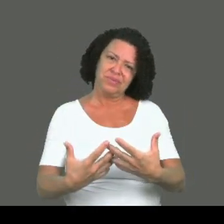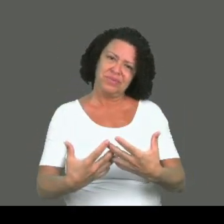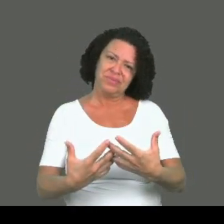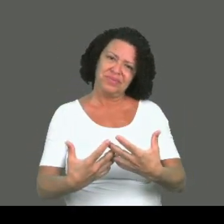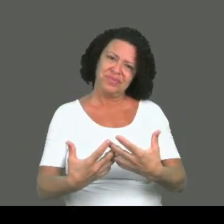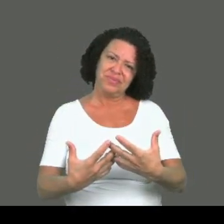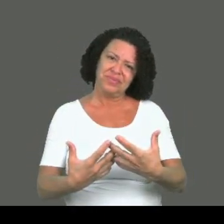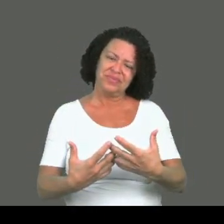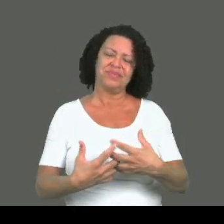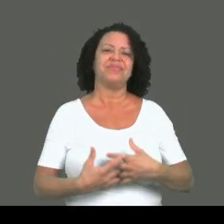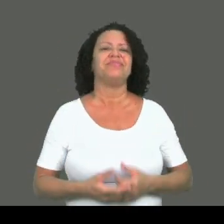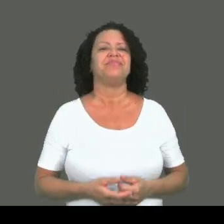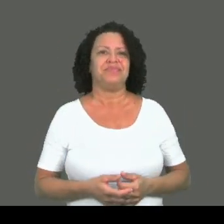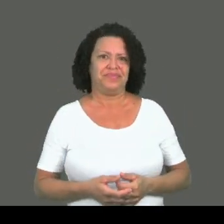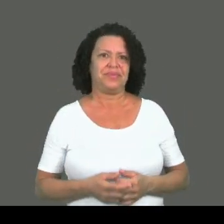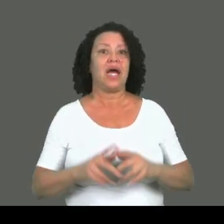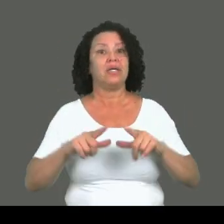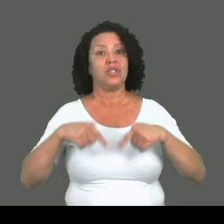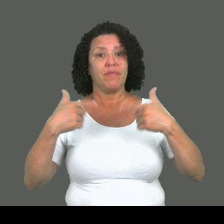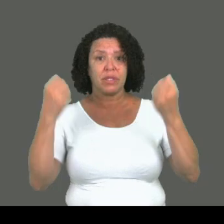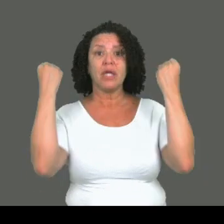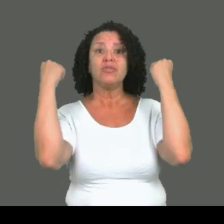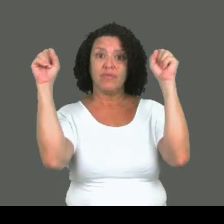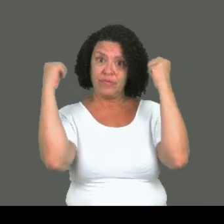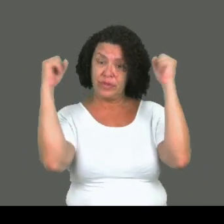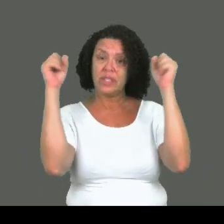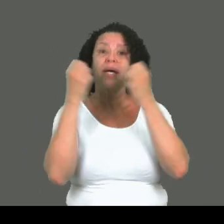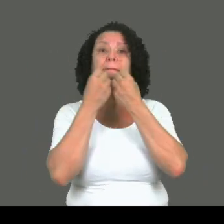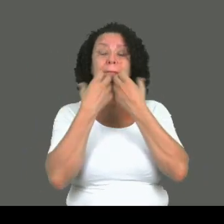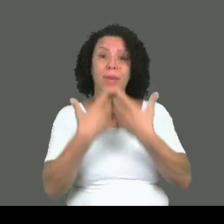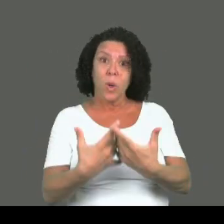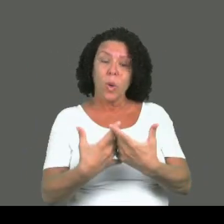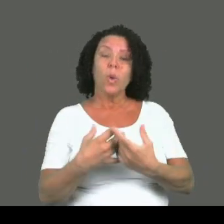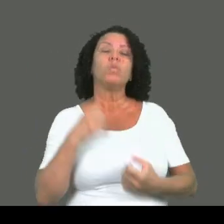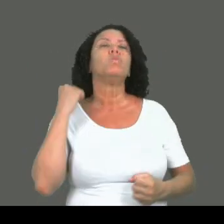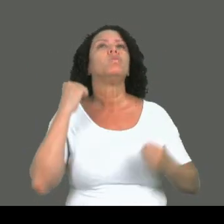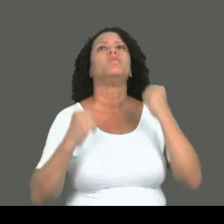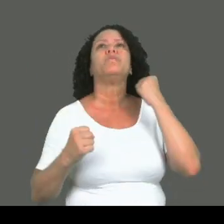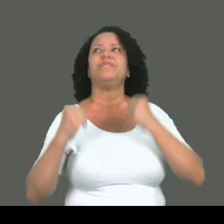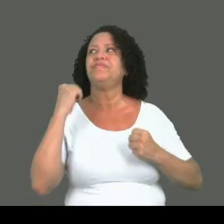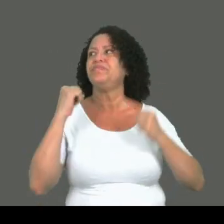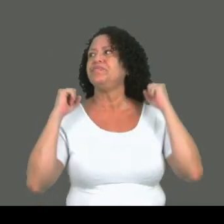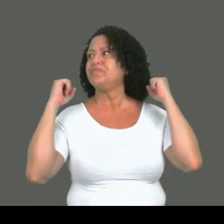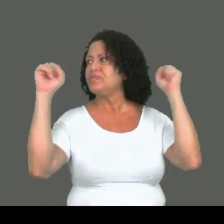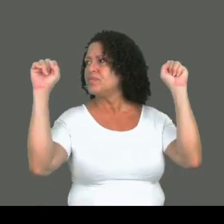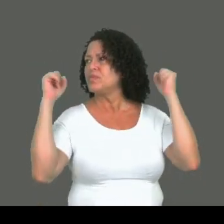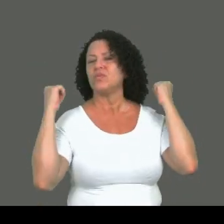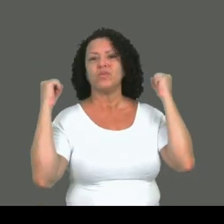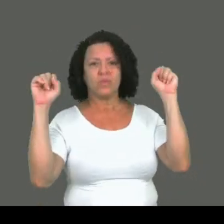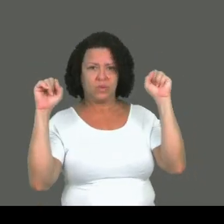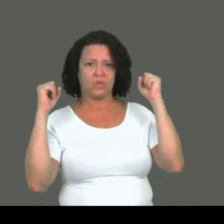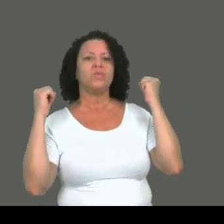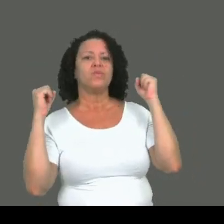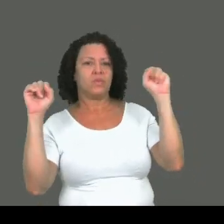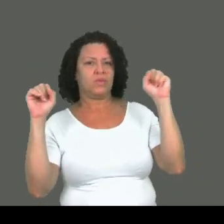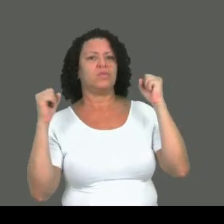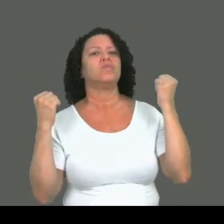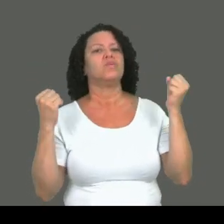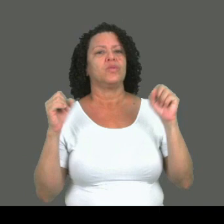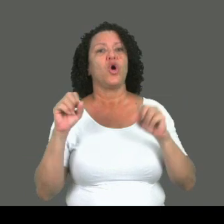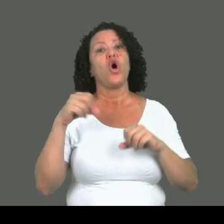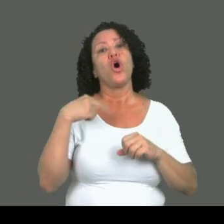tá? Atividade física também é muito bom para controle de ansiedade. Ou atividades